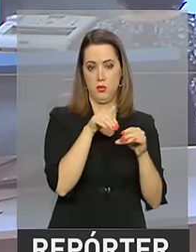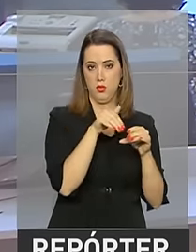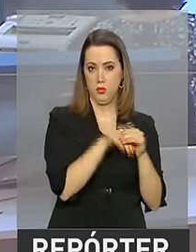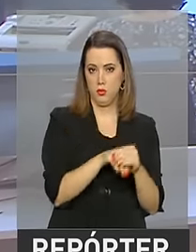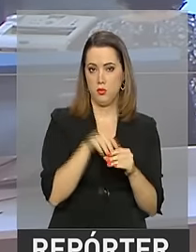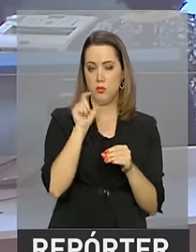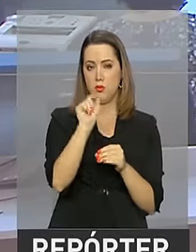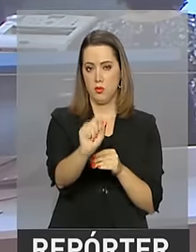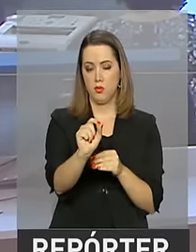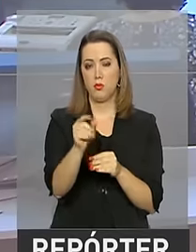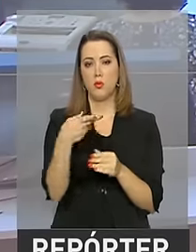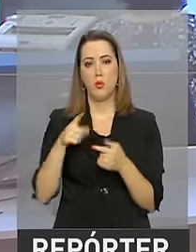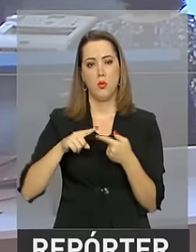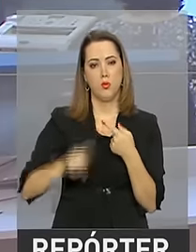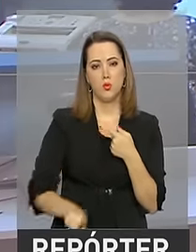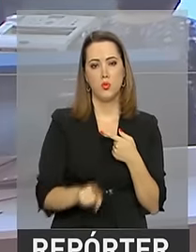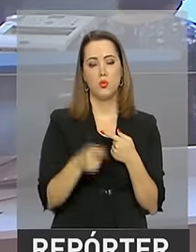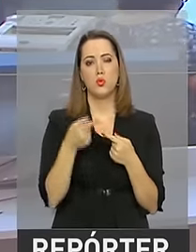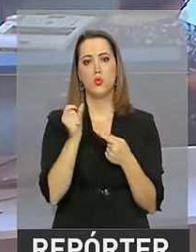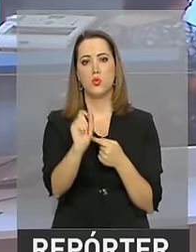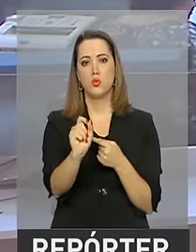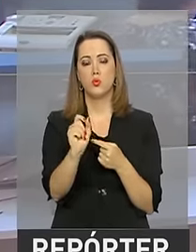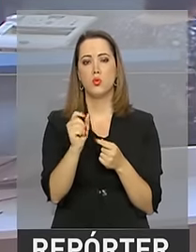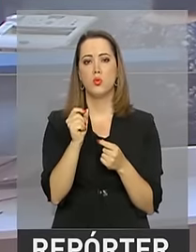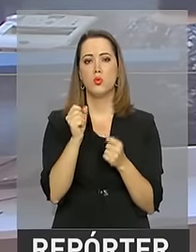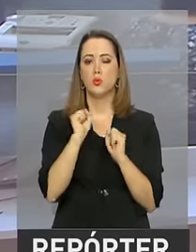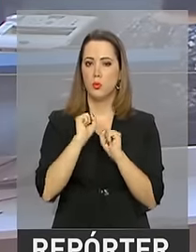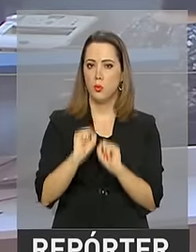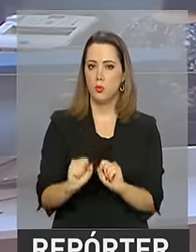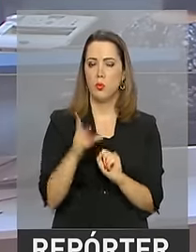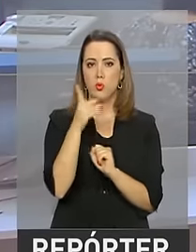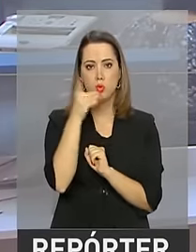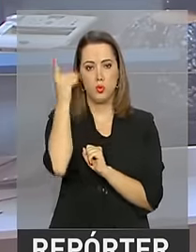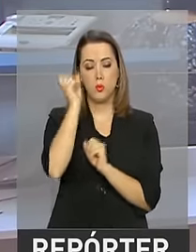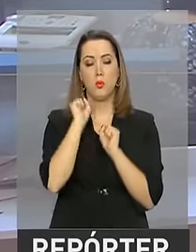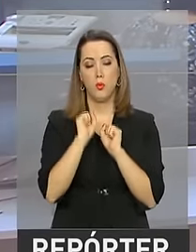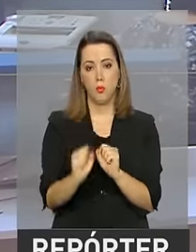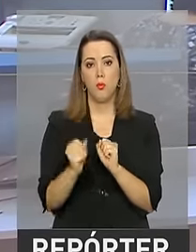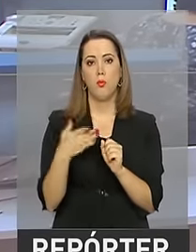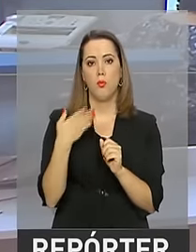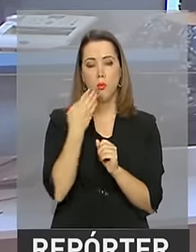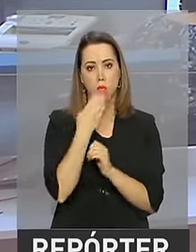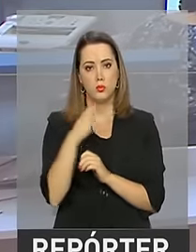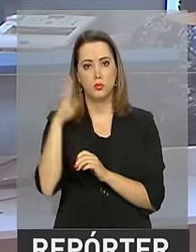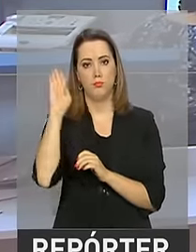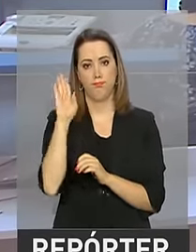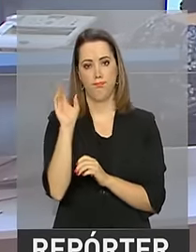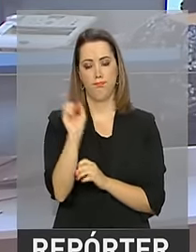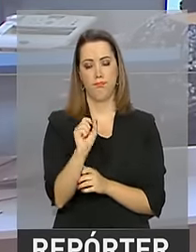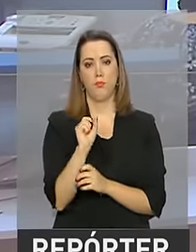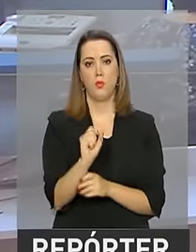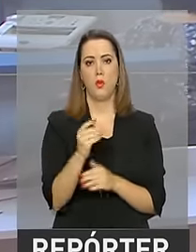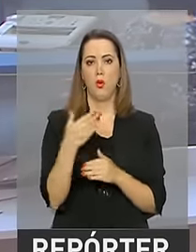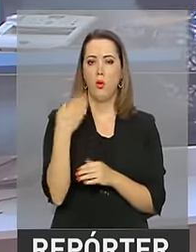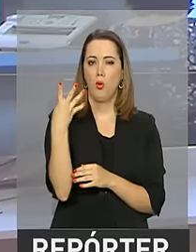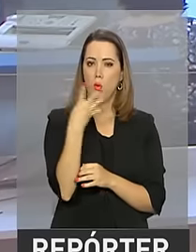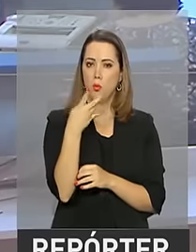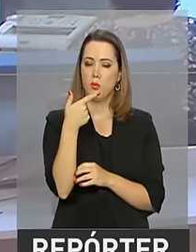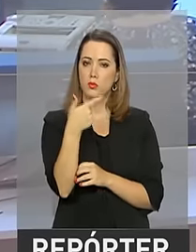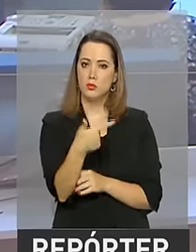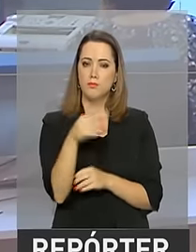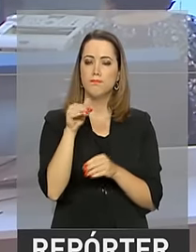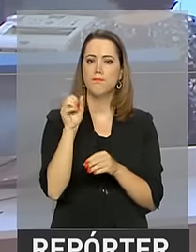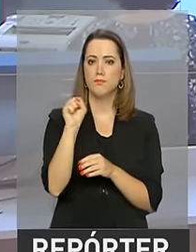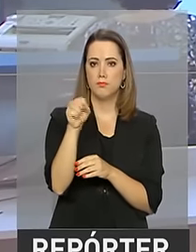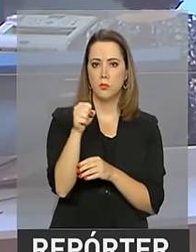inabilitação de Dio Roussef para funções públicas por 8 anos foram 42 a favor